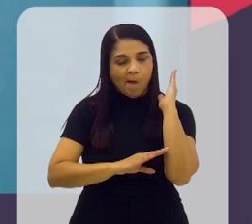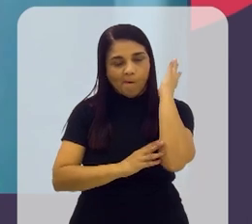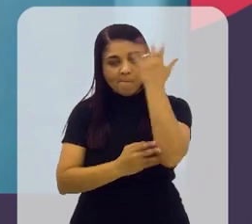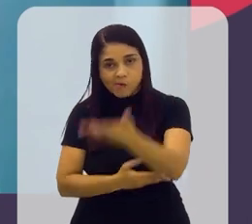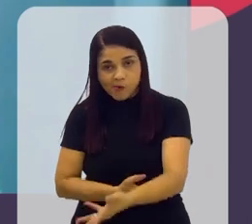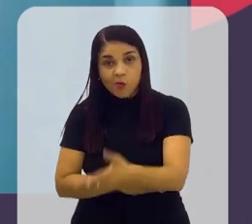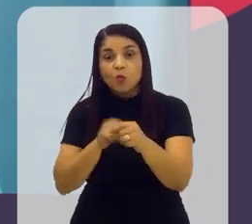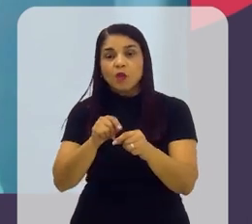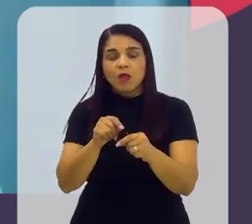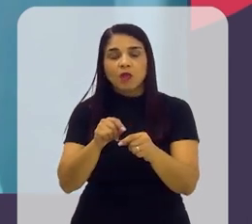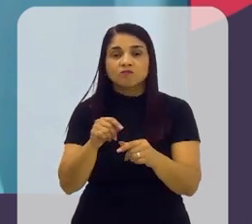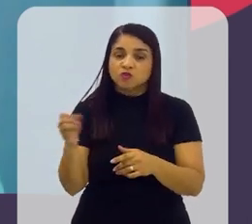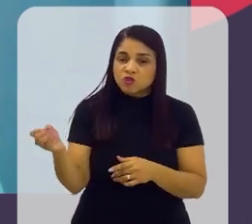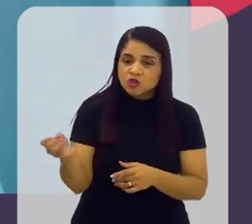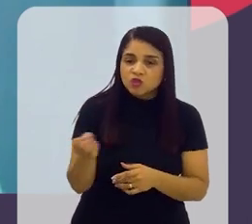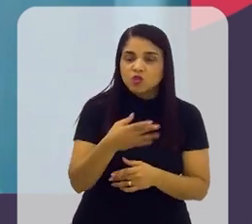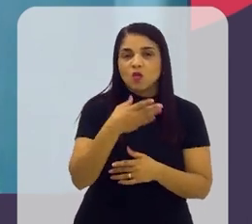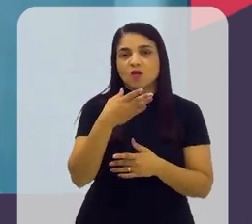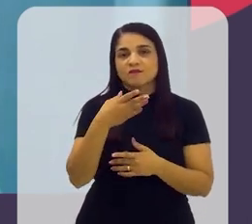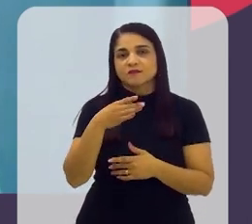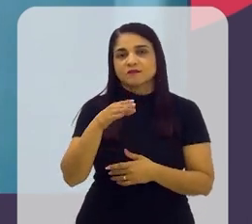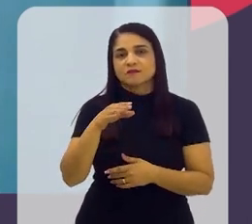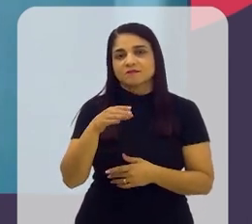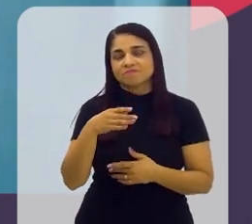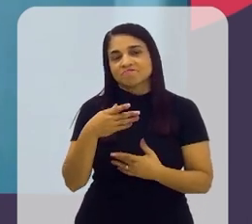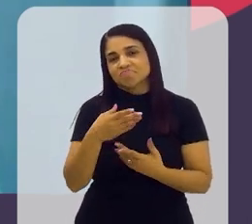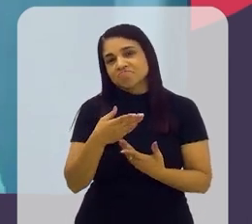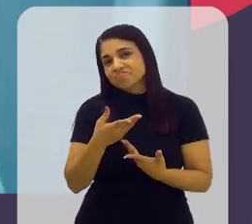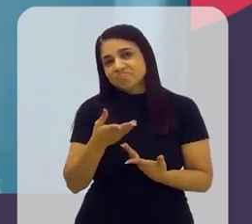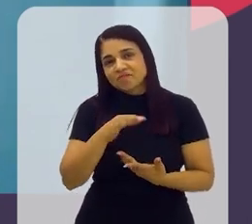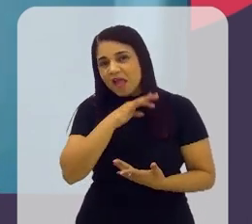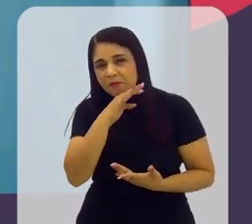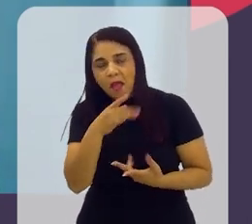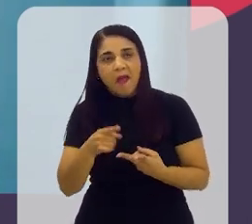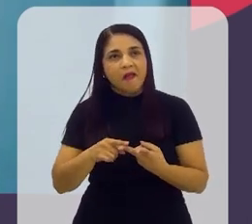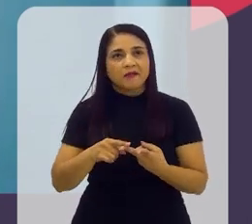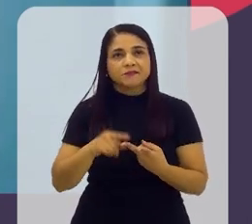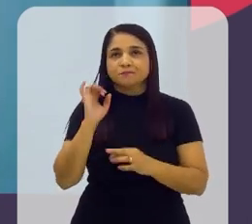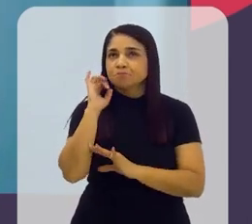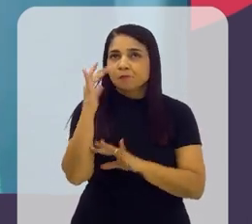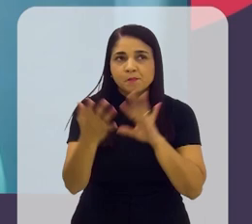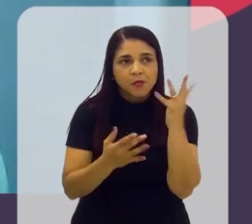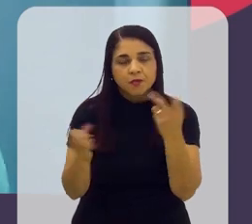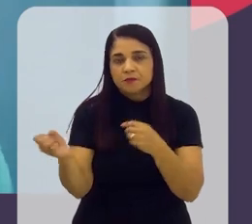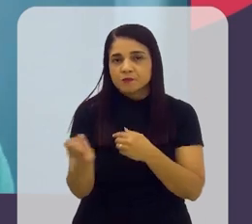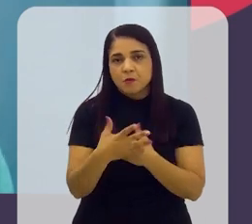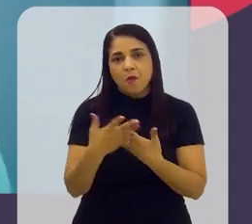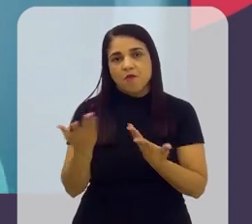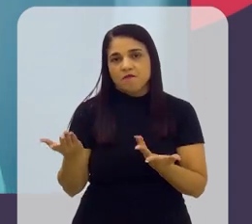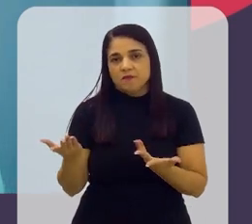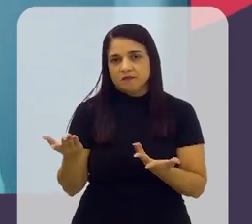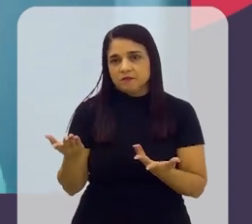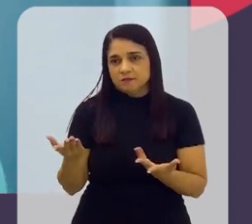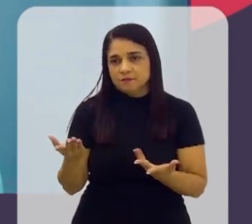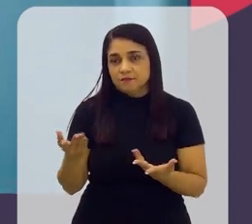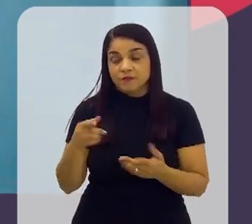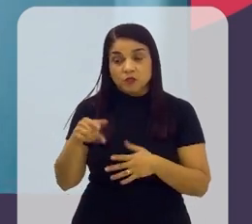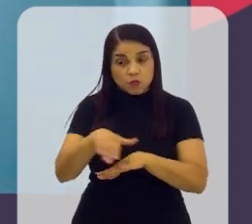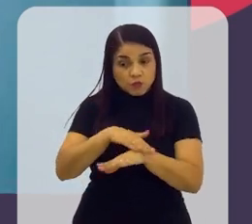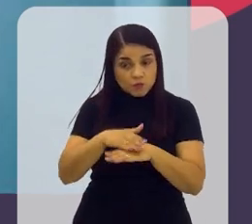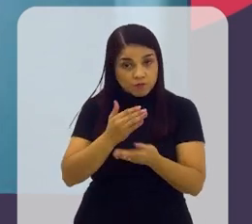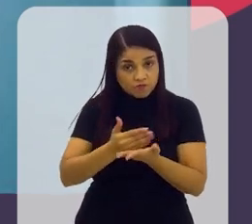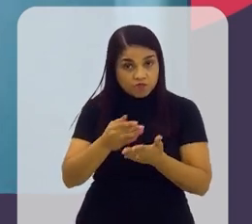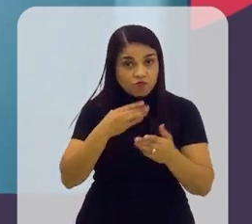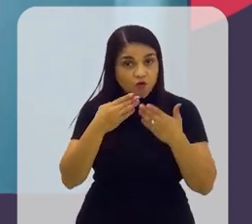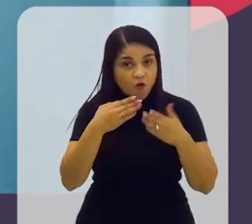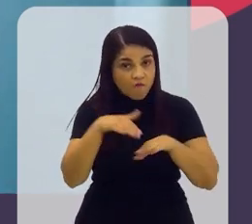acaba propiciando que novas espécies cheguem ali, que novas espécies entrem, por exemplo, né? No começo da nossa conversa, o Alex